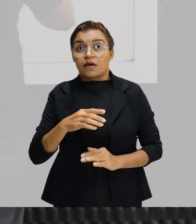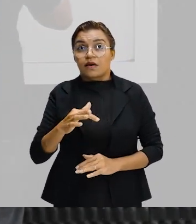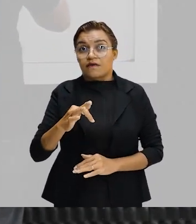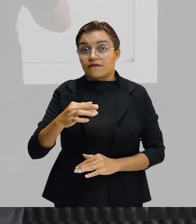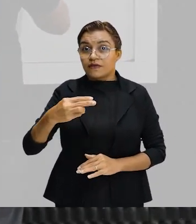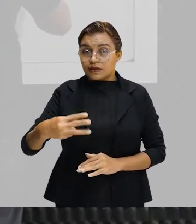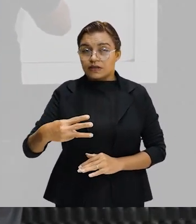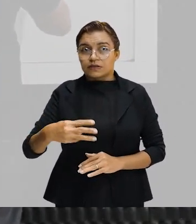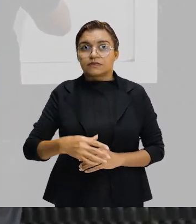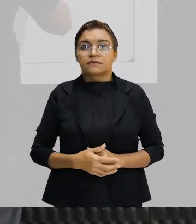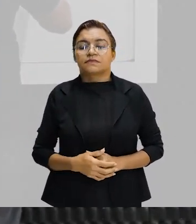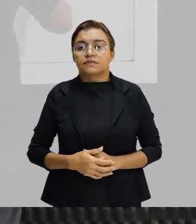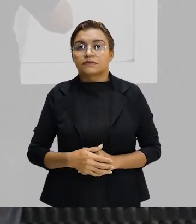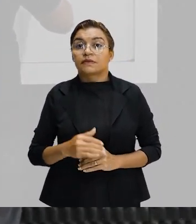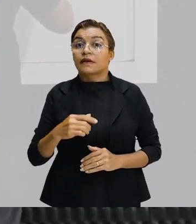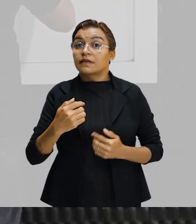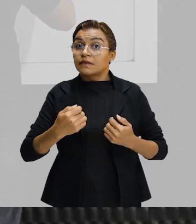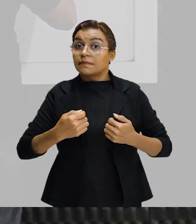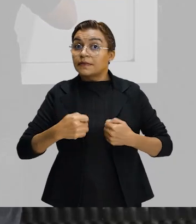F1 mais F2